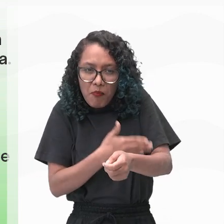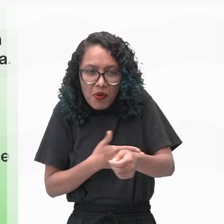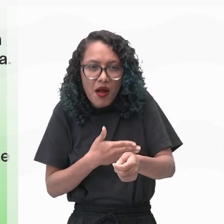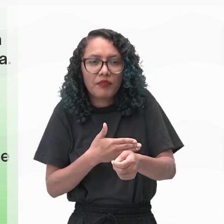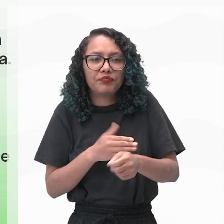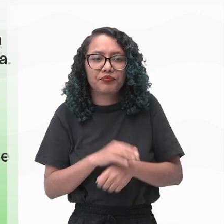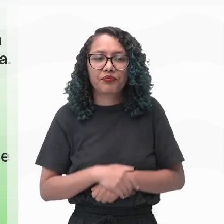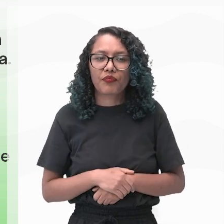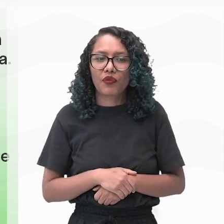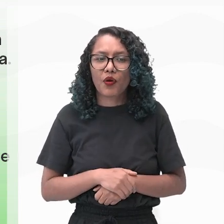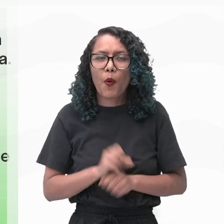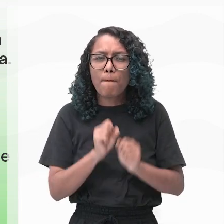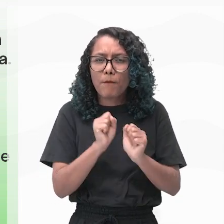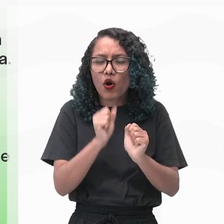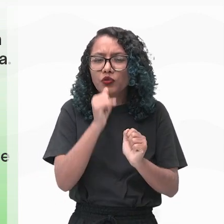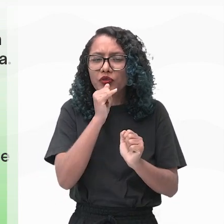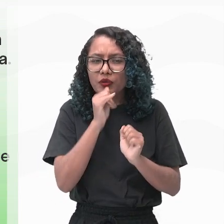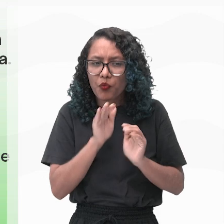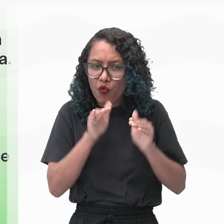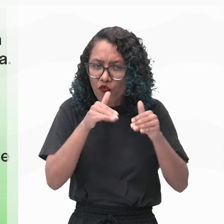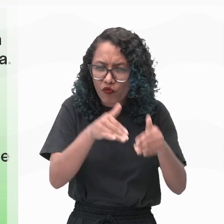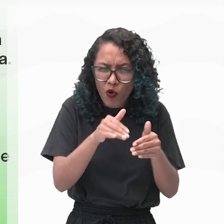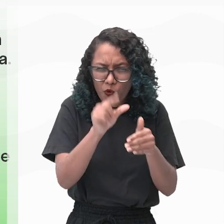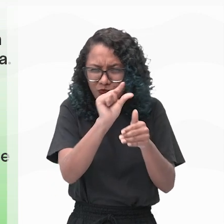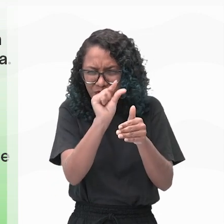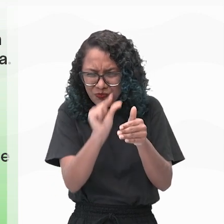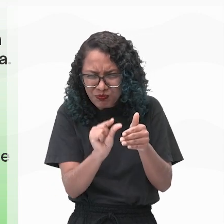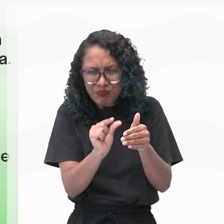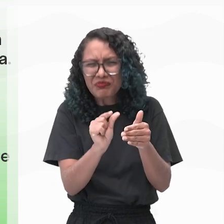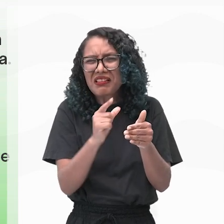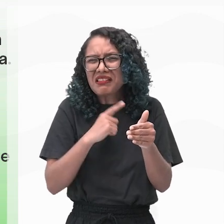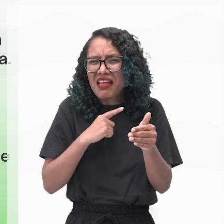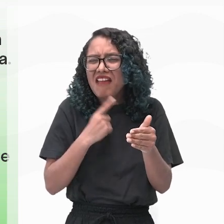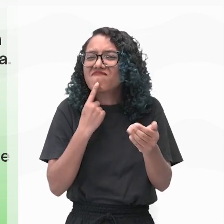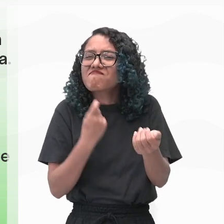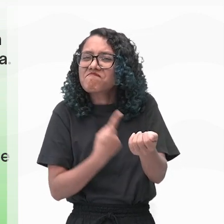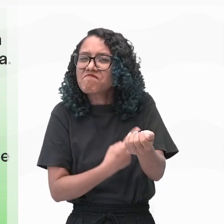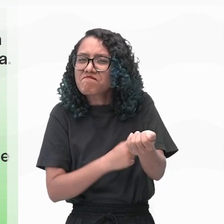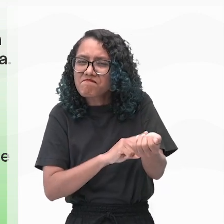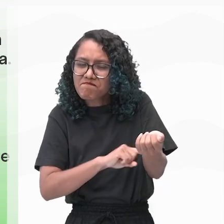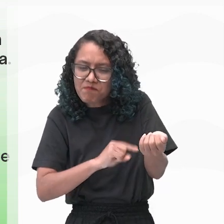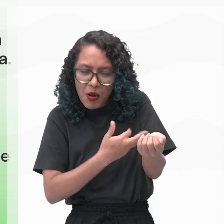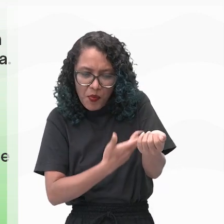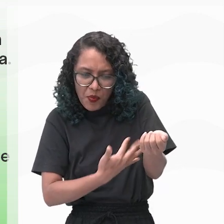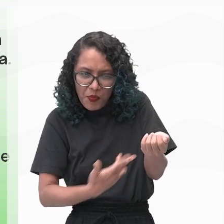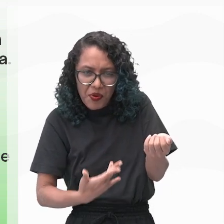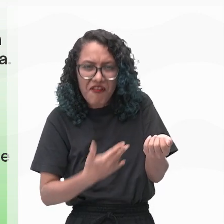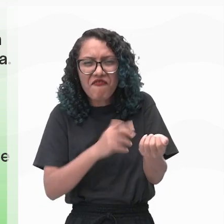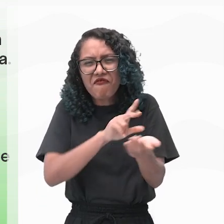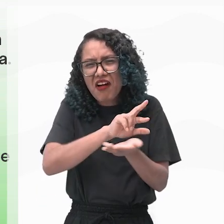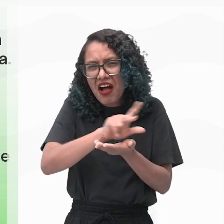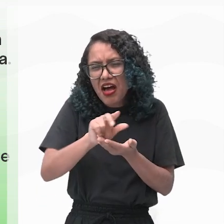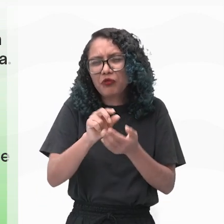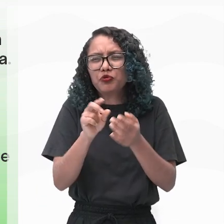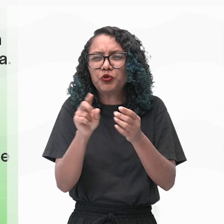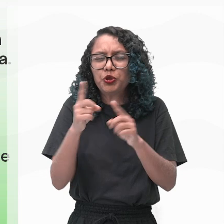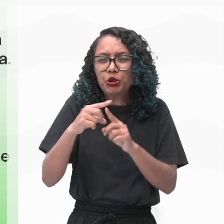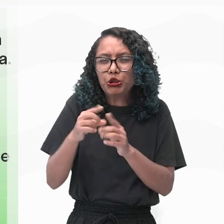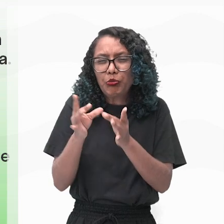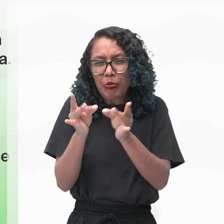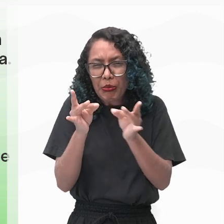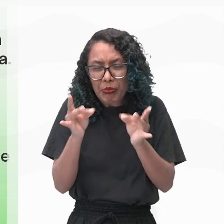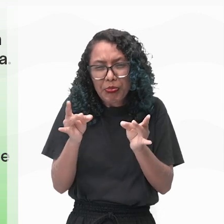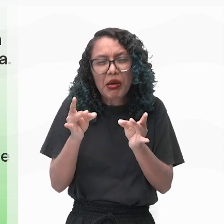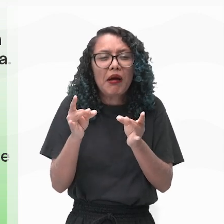de micro-organismos, né, que possuem sangue e outros fluidos corporais. Exemplos: tubos